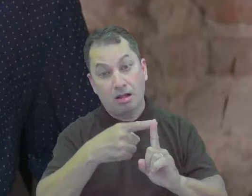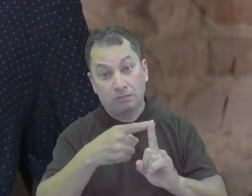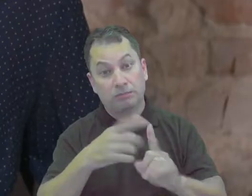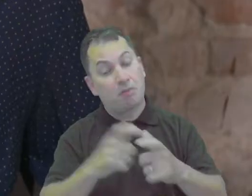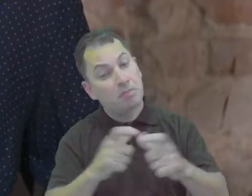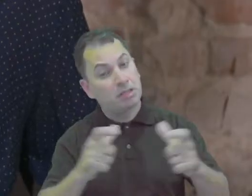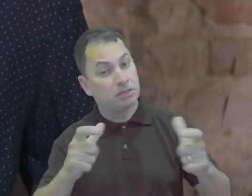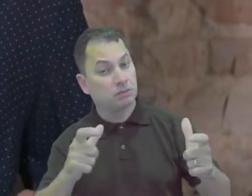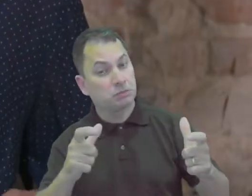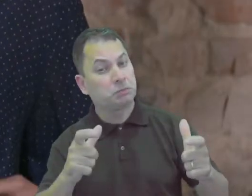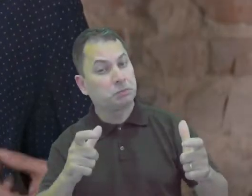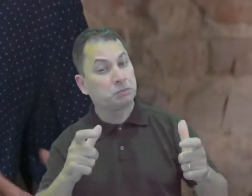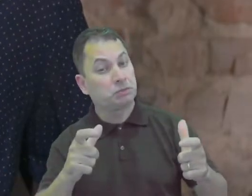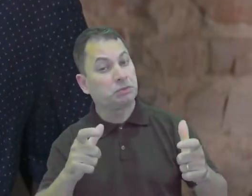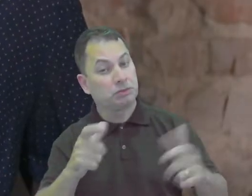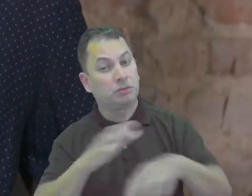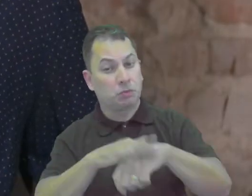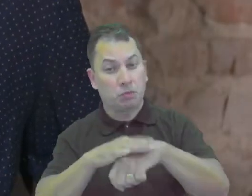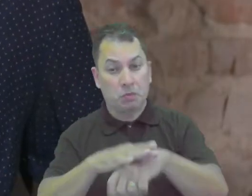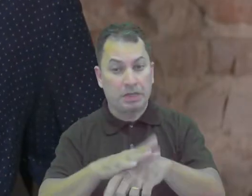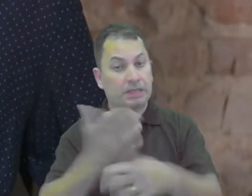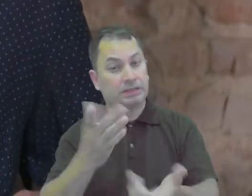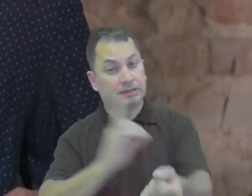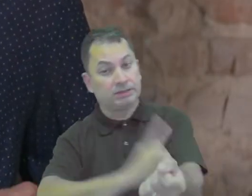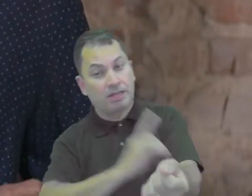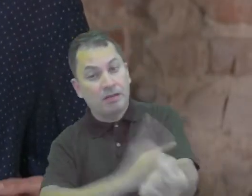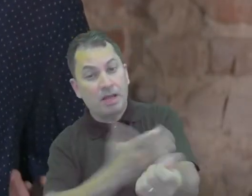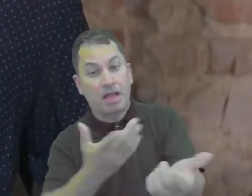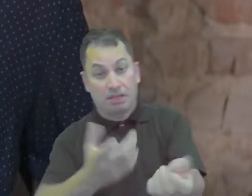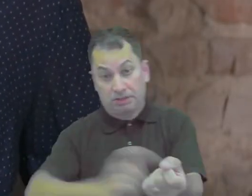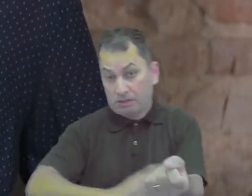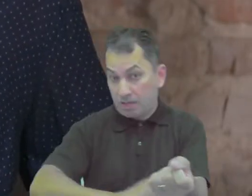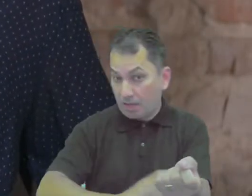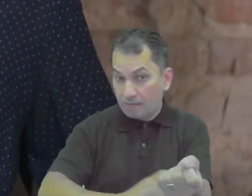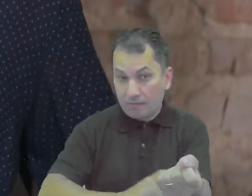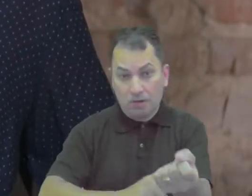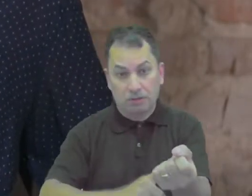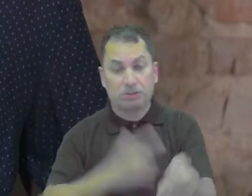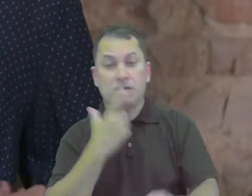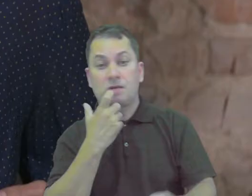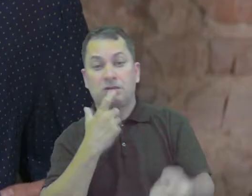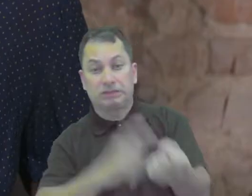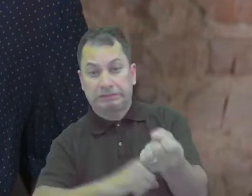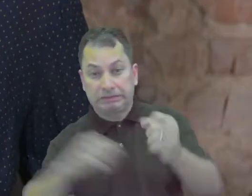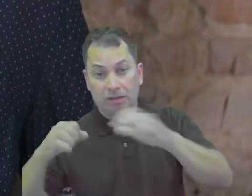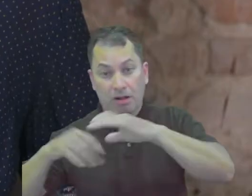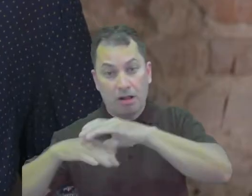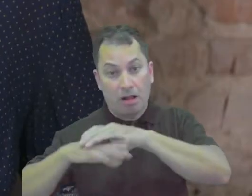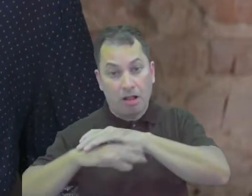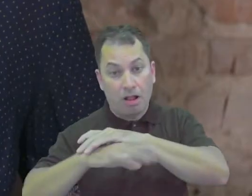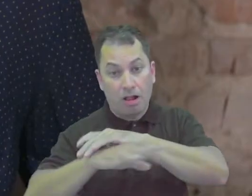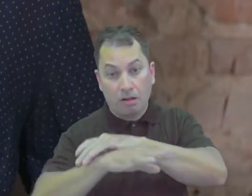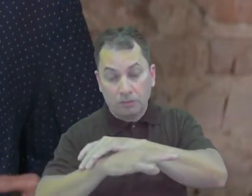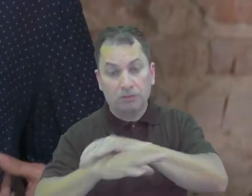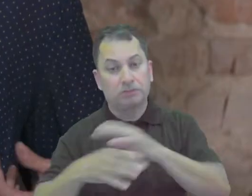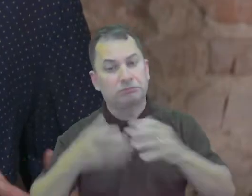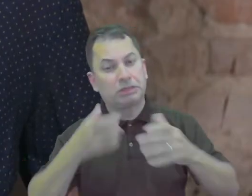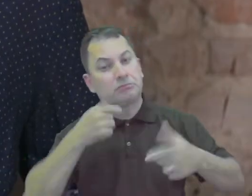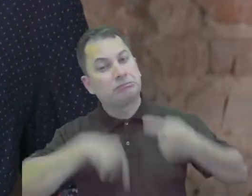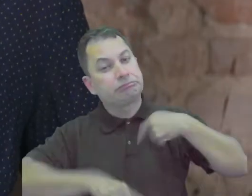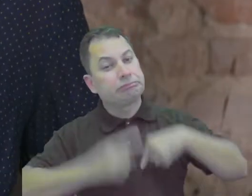do sistema nervoso, doenças do sistema circulatório, doenças do sistema respiratório, doenças do